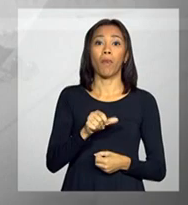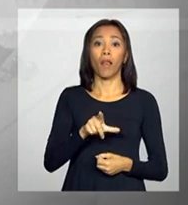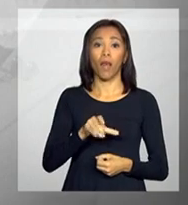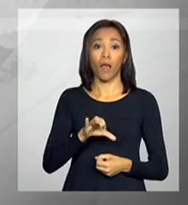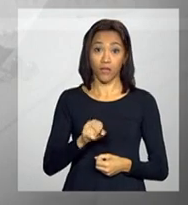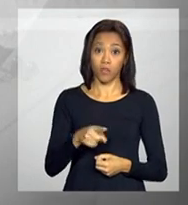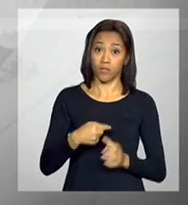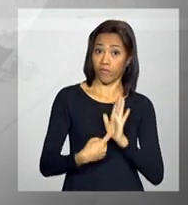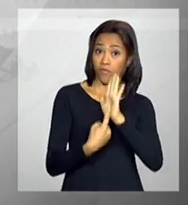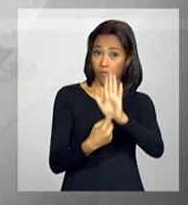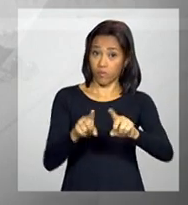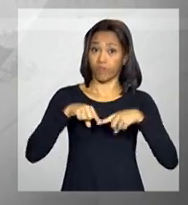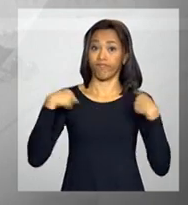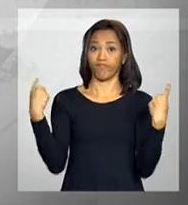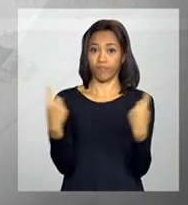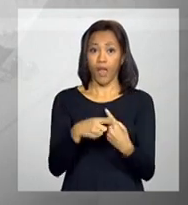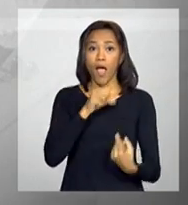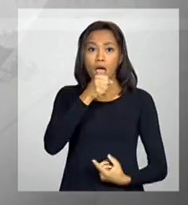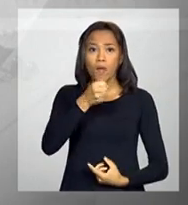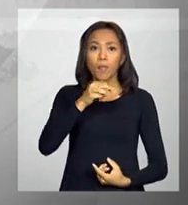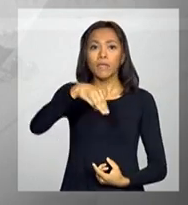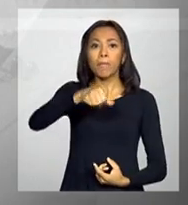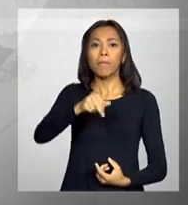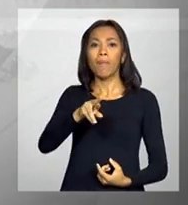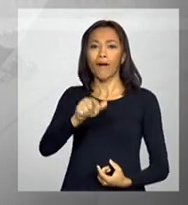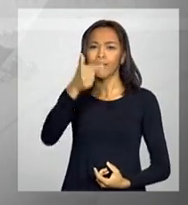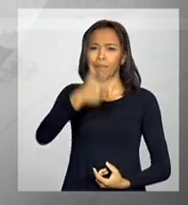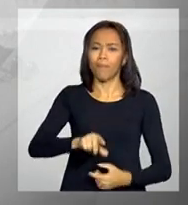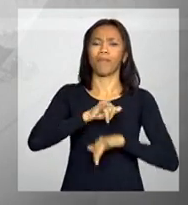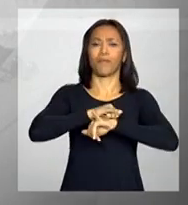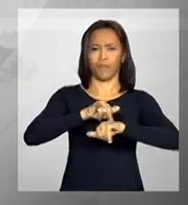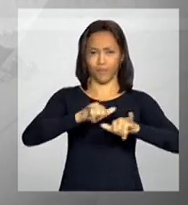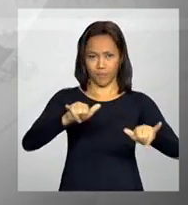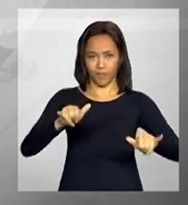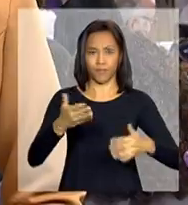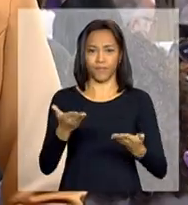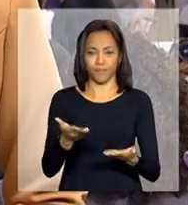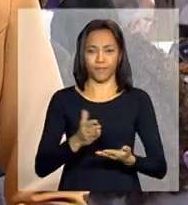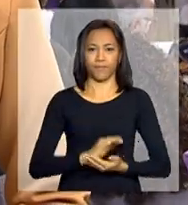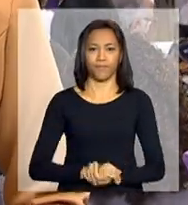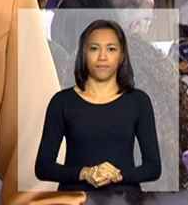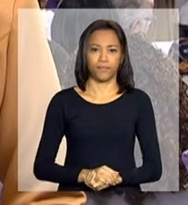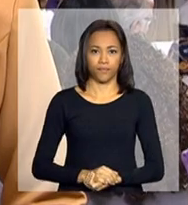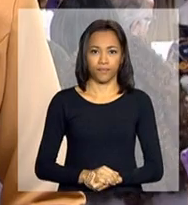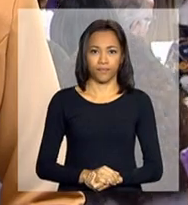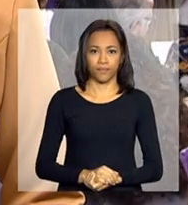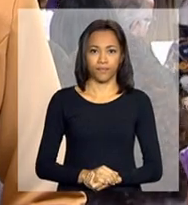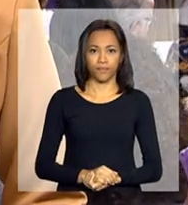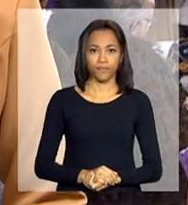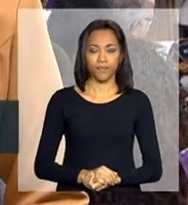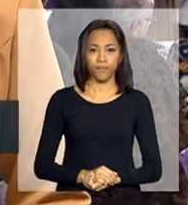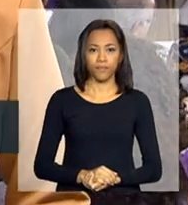onde será a cerimônia. A repórter Mara Kenupi tem outras informações.